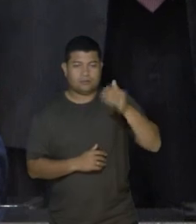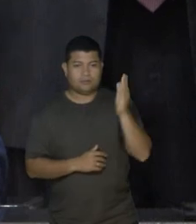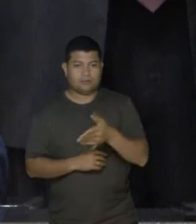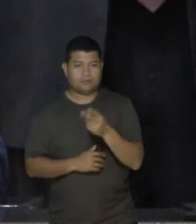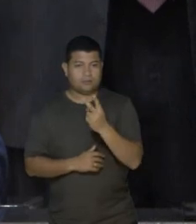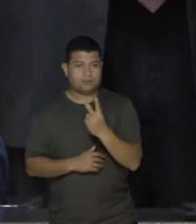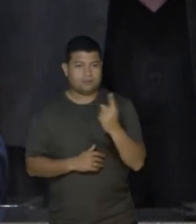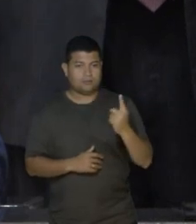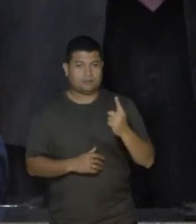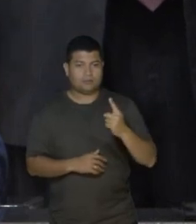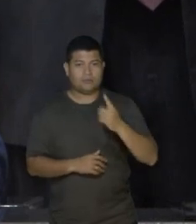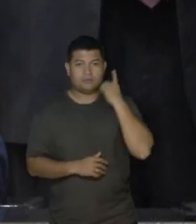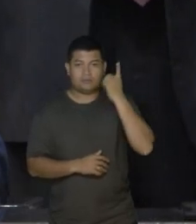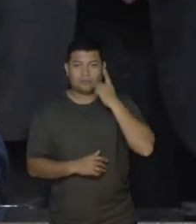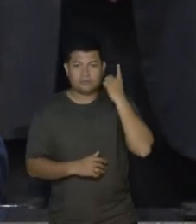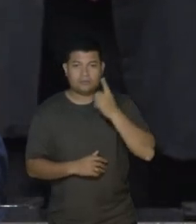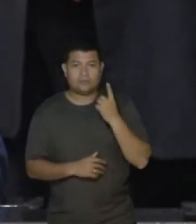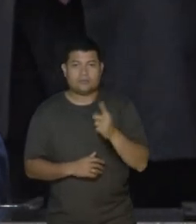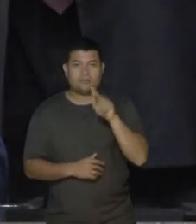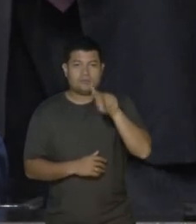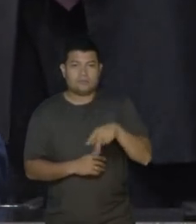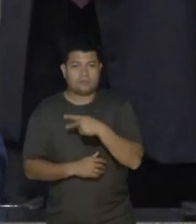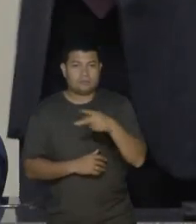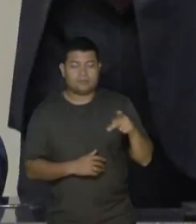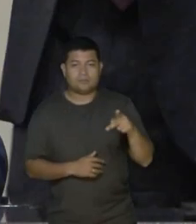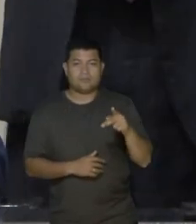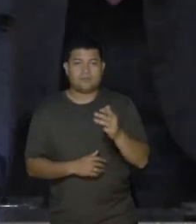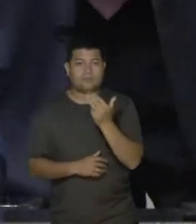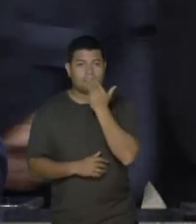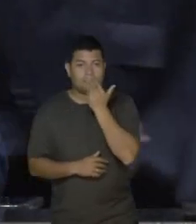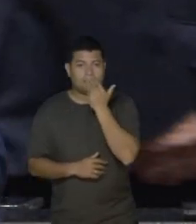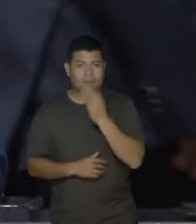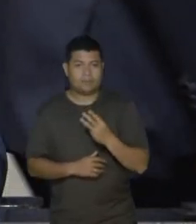347-2021, dos deputados Pedro Baldiceira e Moacir Sopelsa,